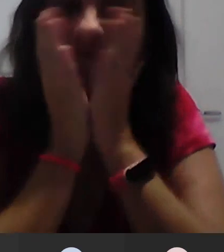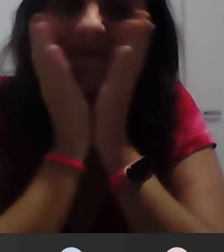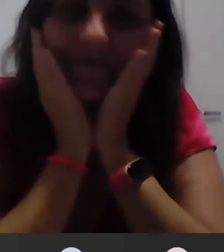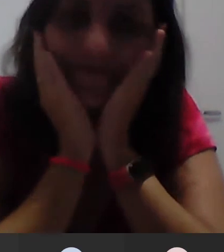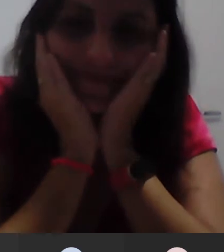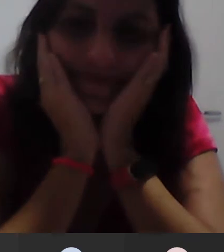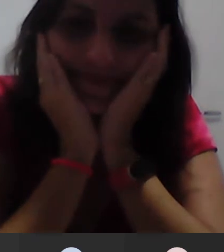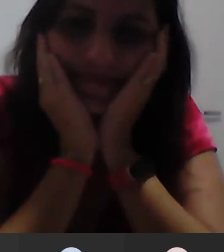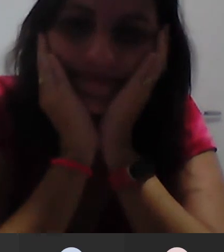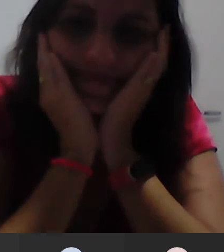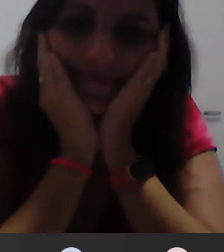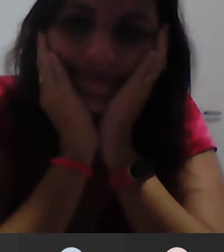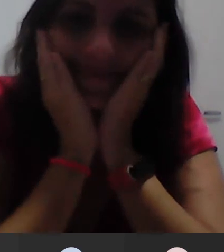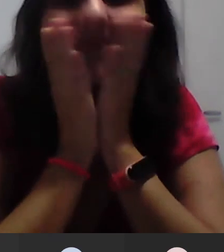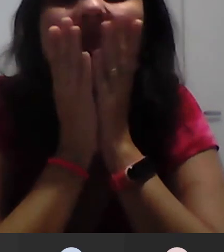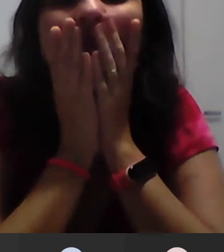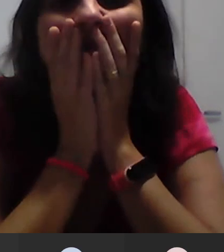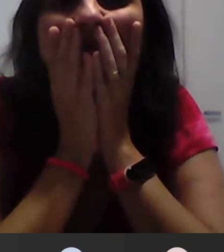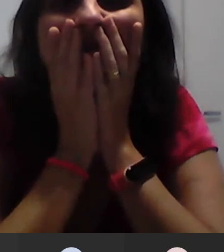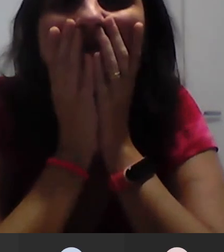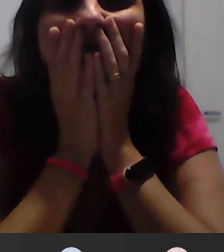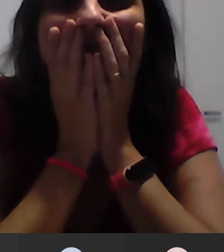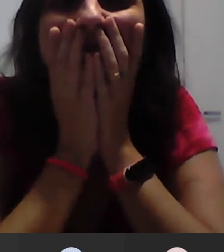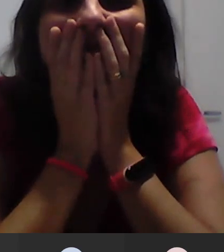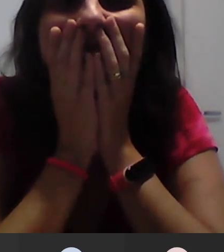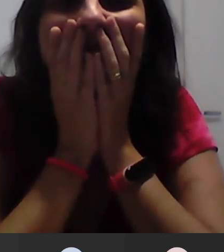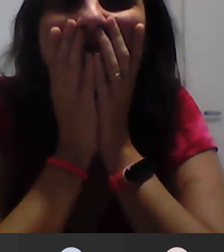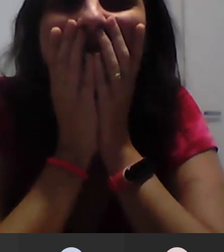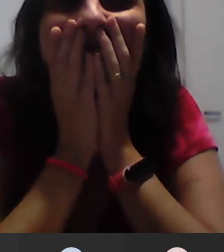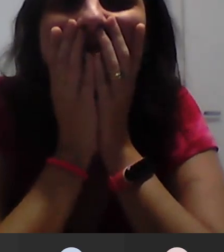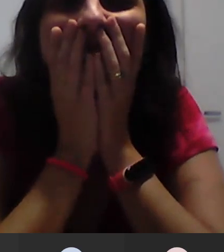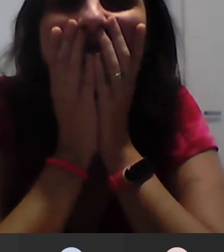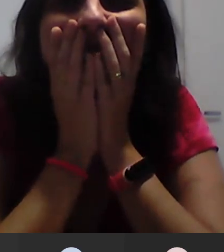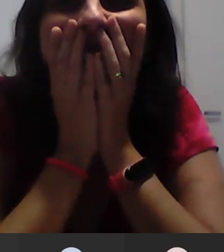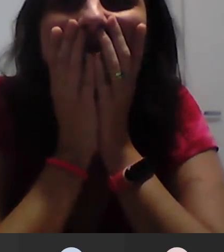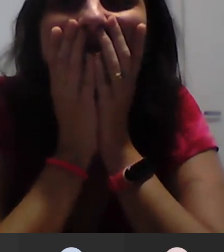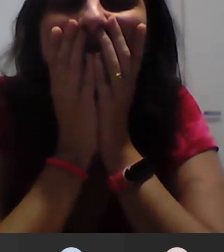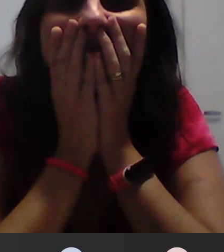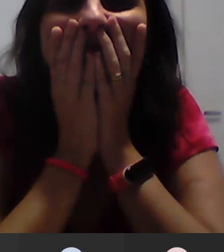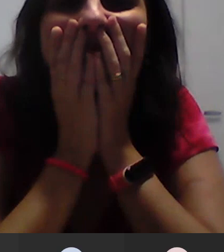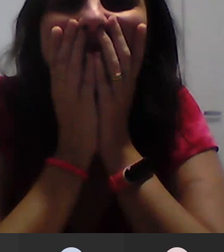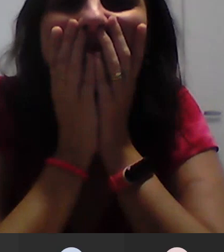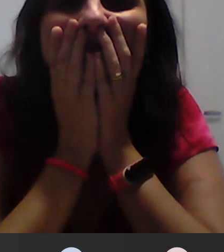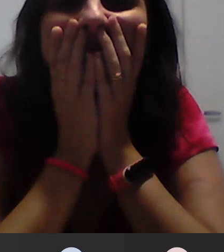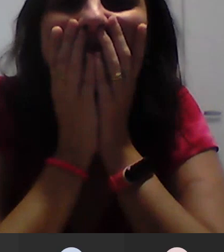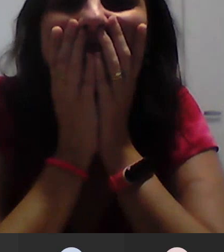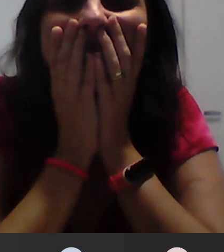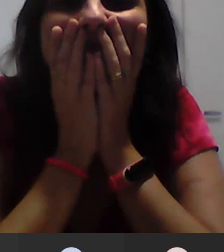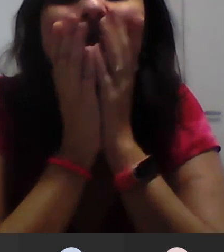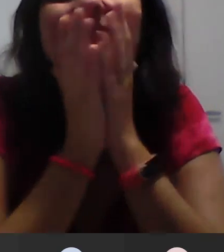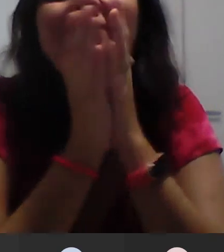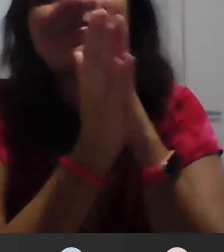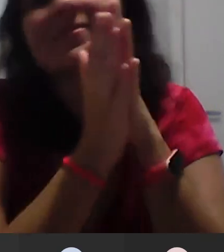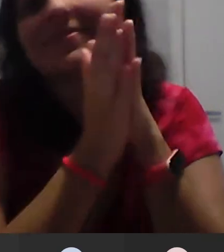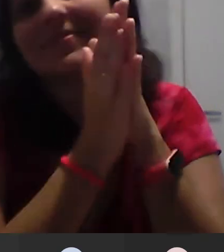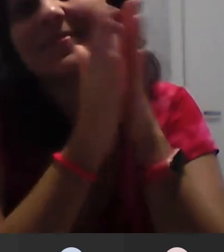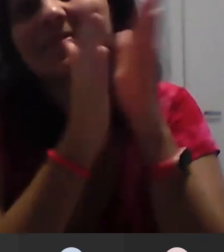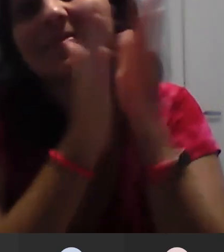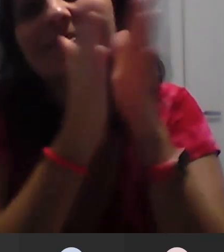professora Luísa, a gente tem que comemorar a minha saída da tutoria, tem muita coisa para a gente comemorar aí. E eu, claro, estarei